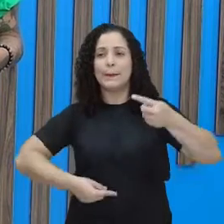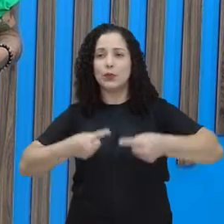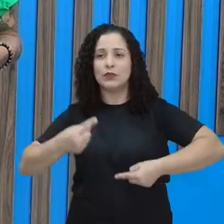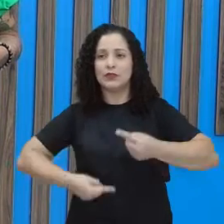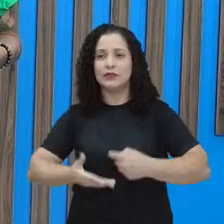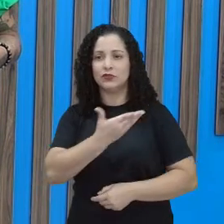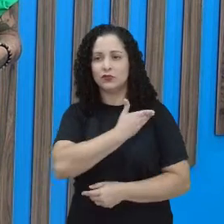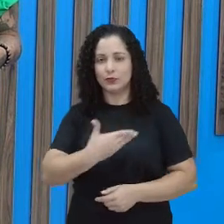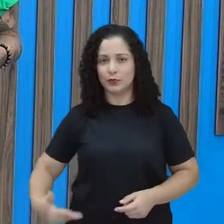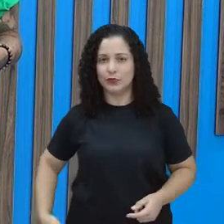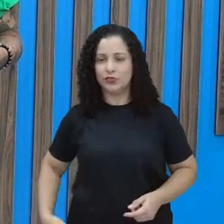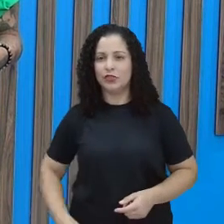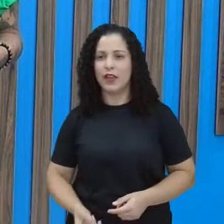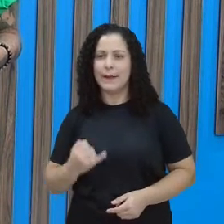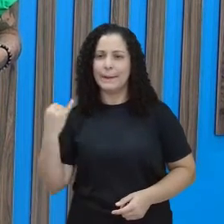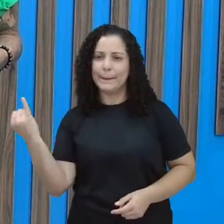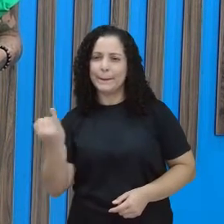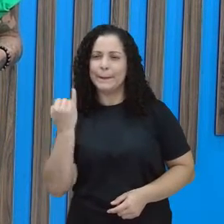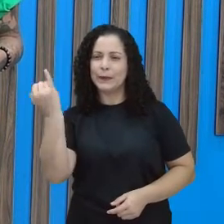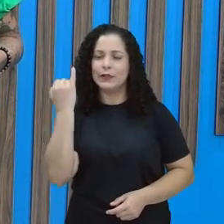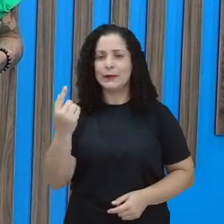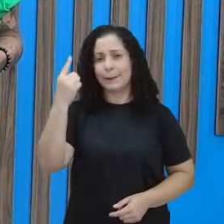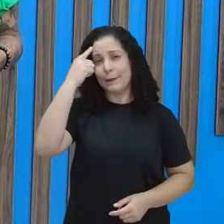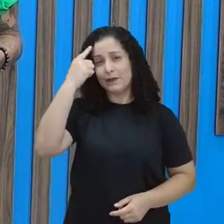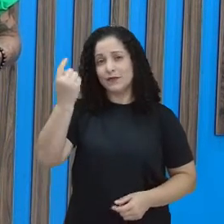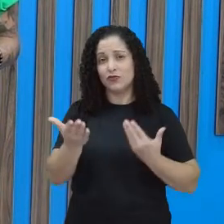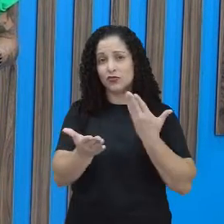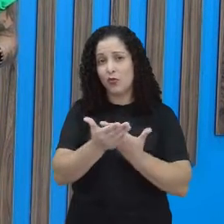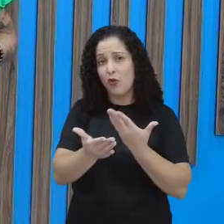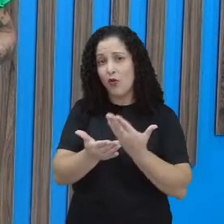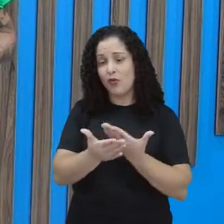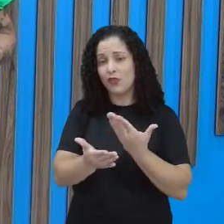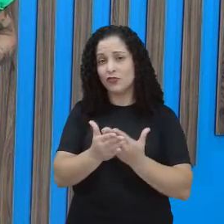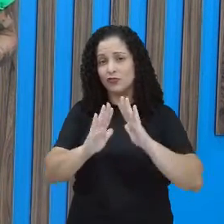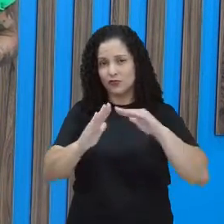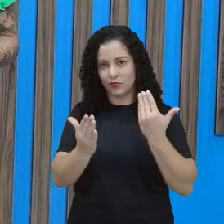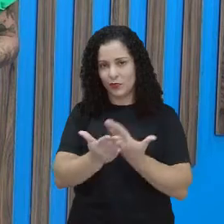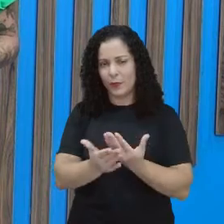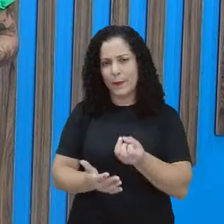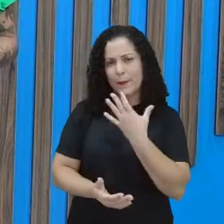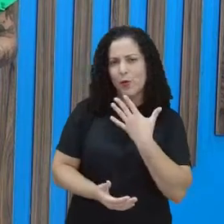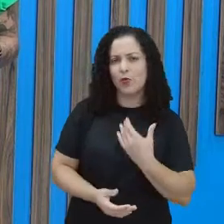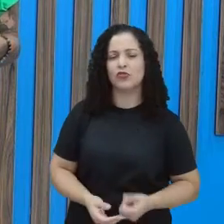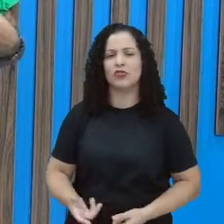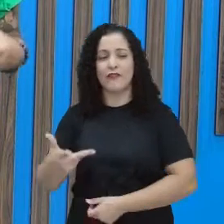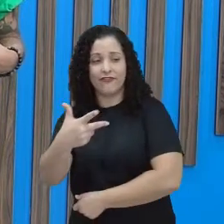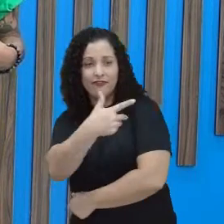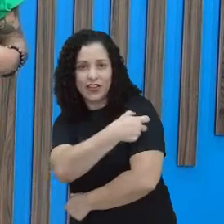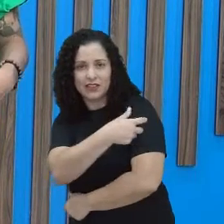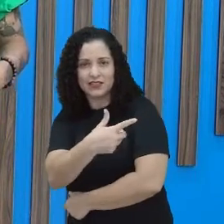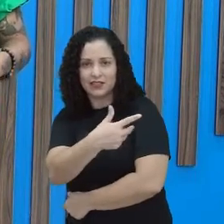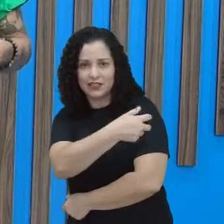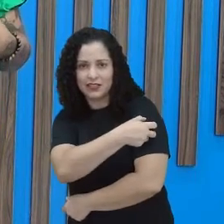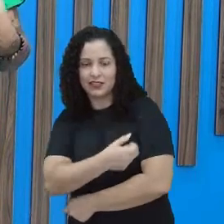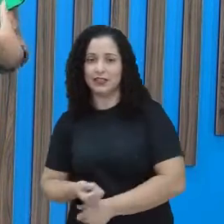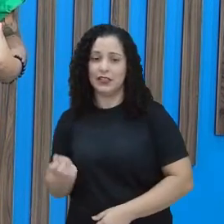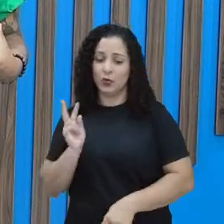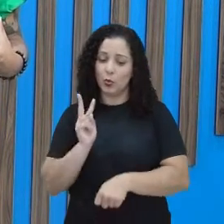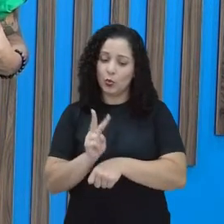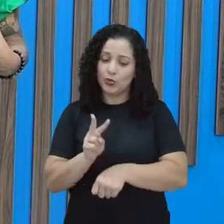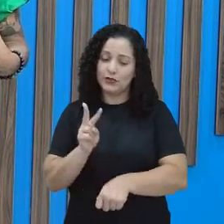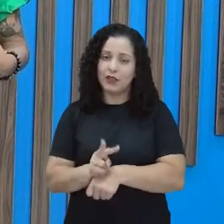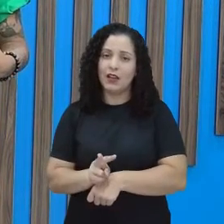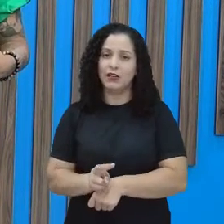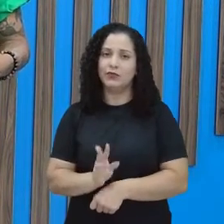é fundamental pensar em boas escolas, vacinação, nesses cuidados que essa criança